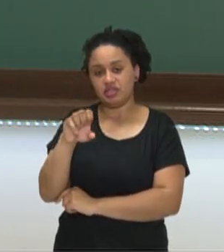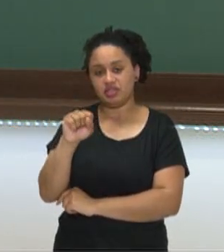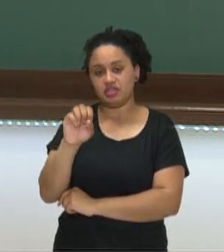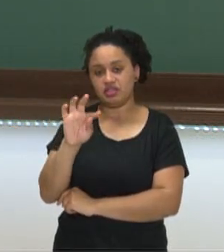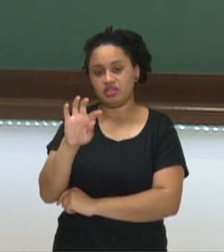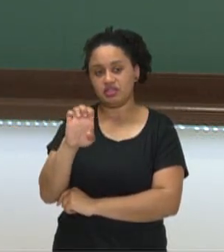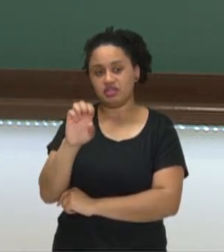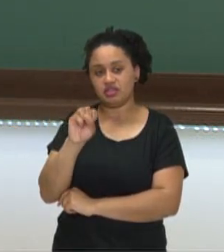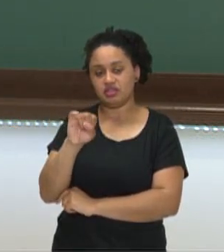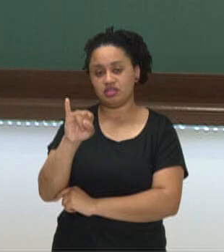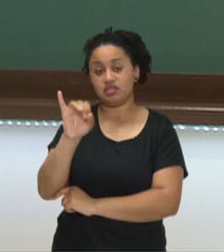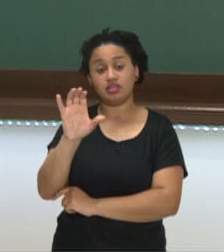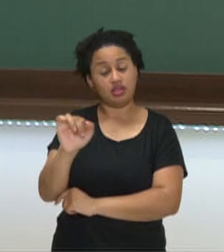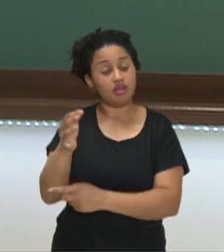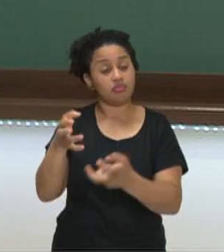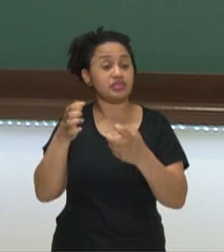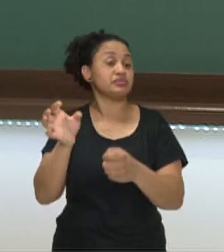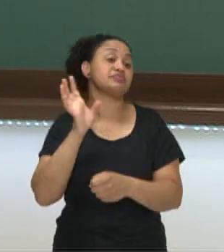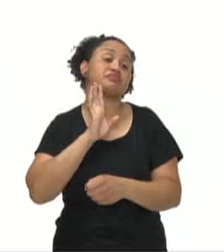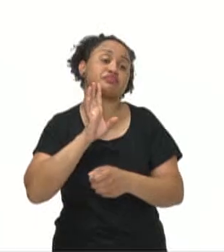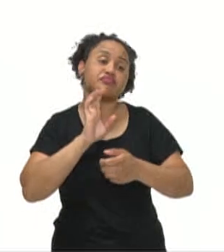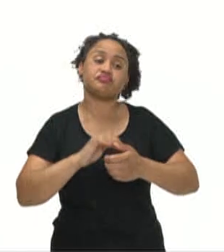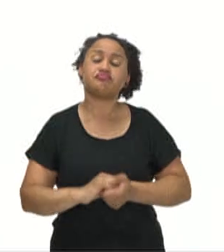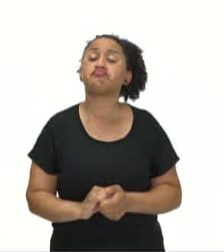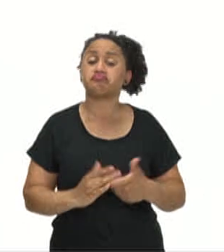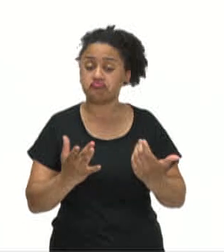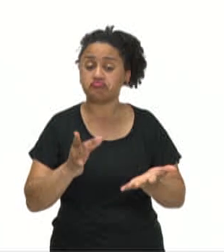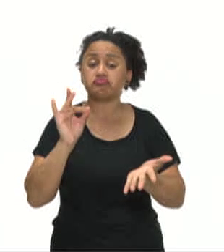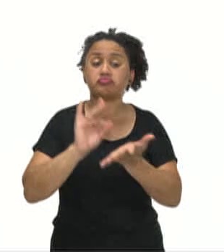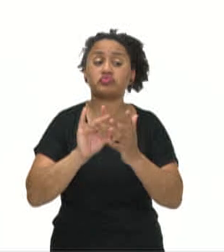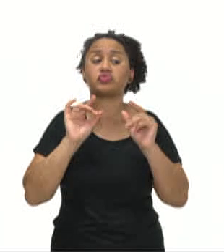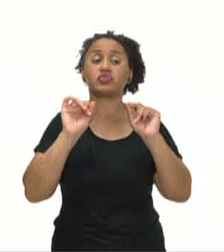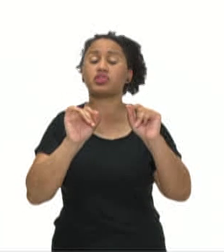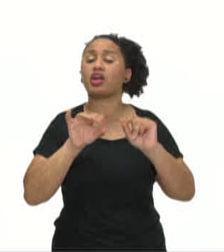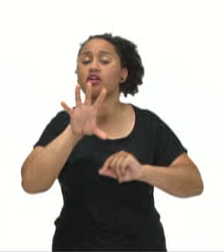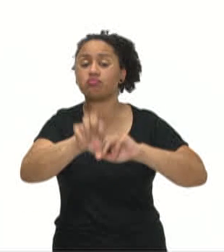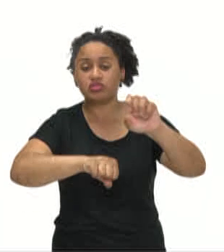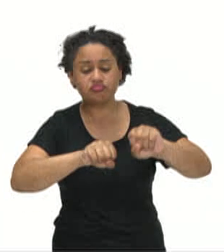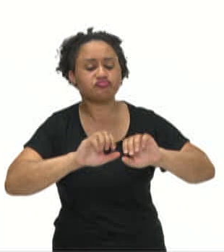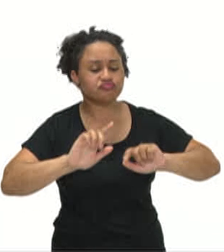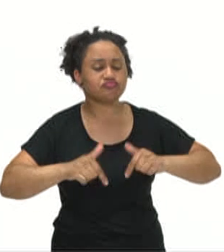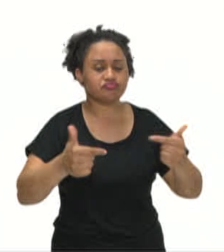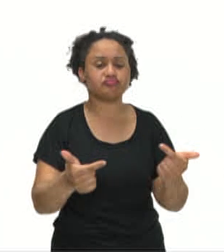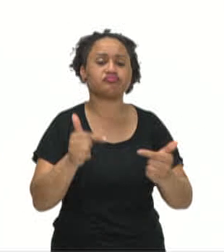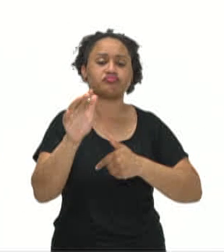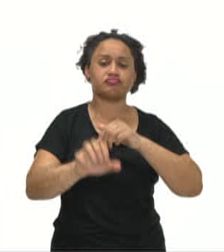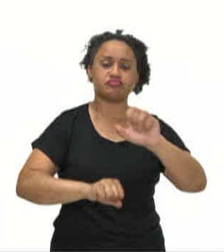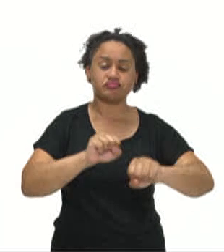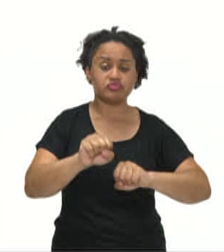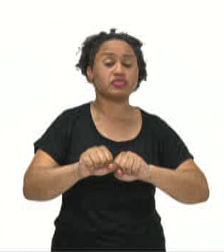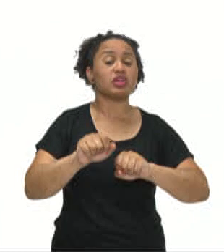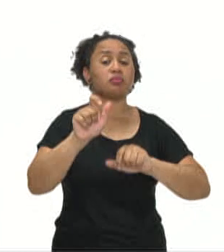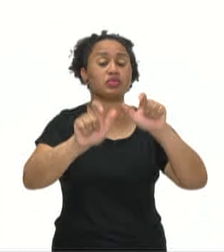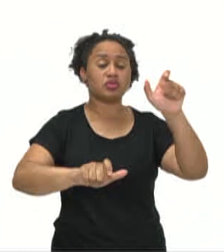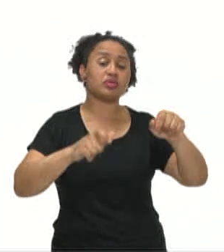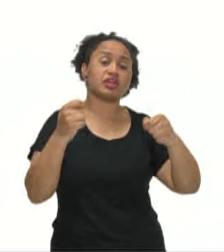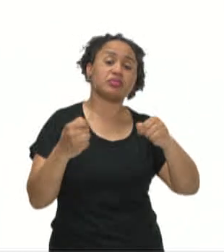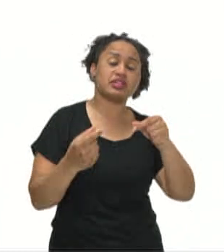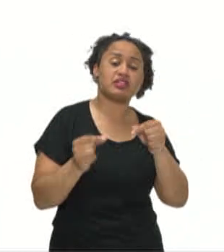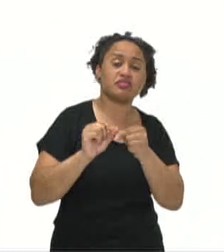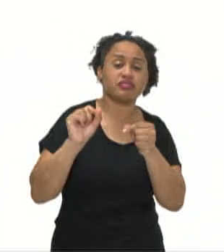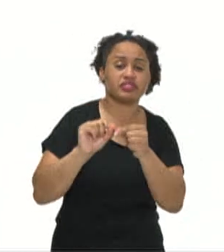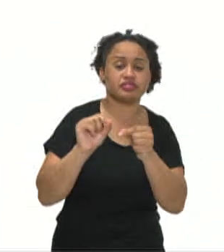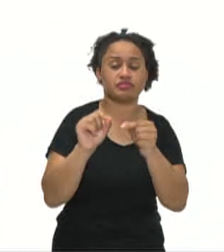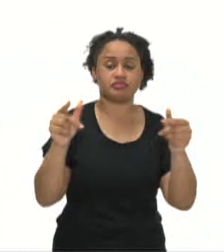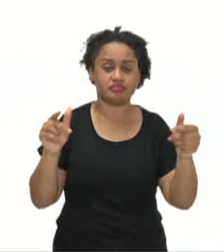bacana a aprendizagem sinestésica, né? Literalmente é colocar a mão na massa, né? São aquelas pessoas que precisam produzir algo.